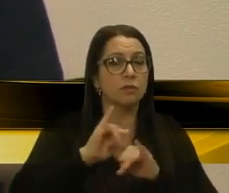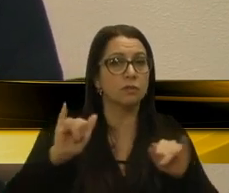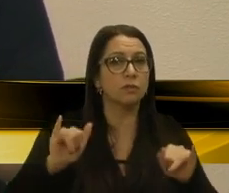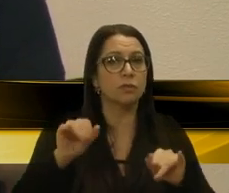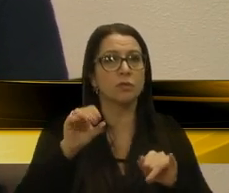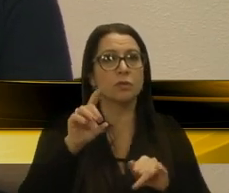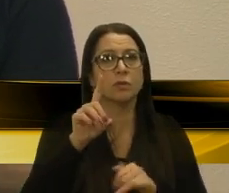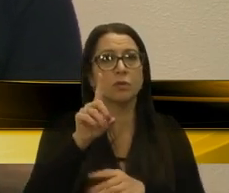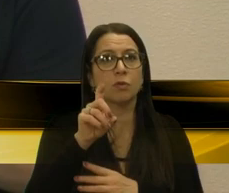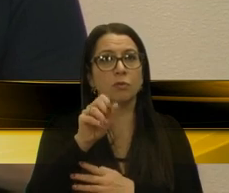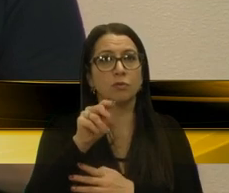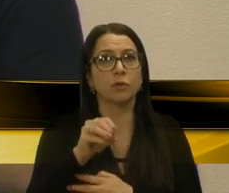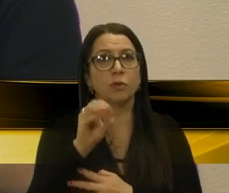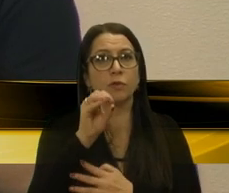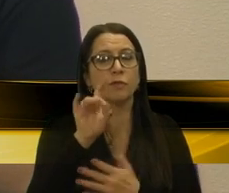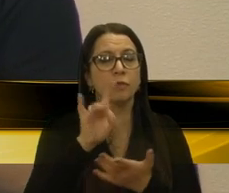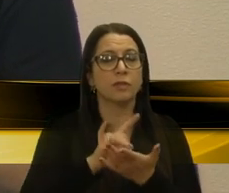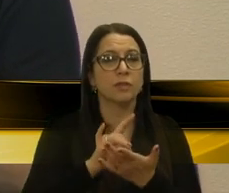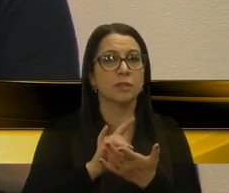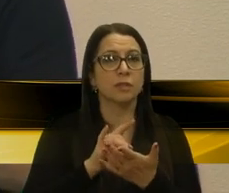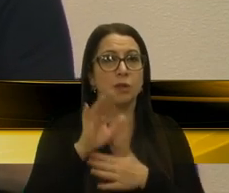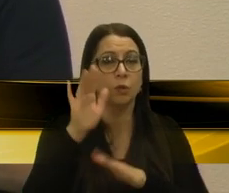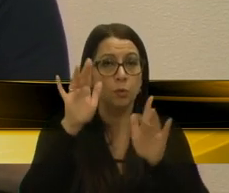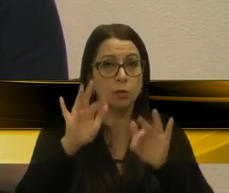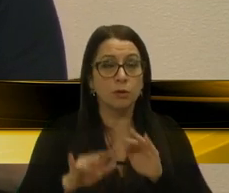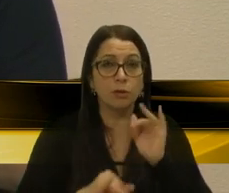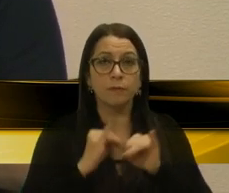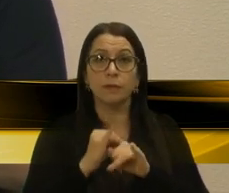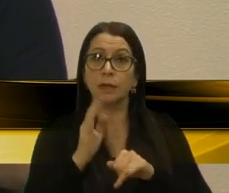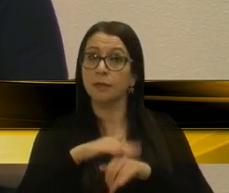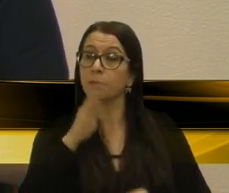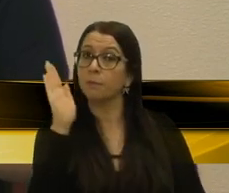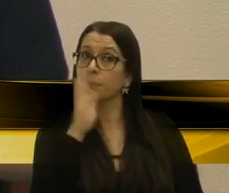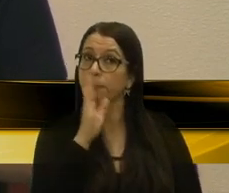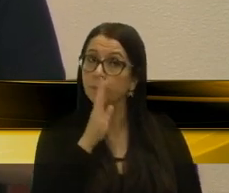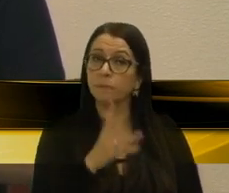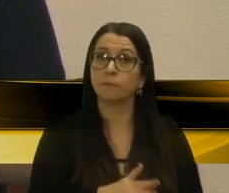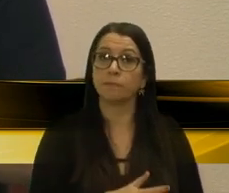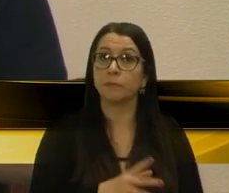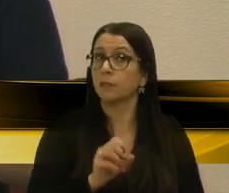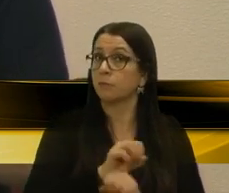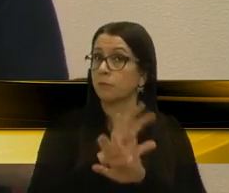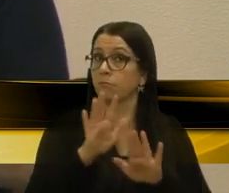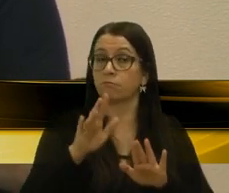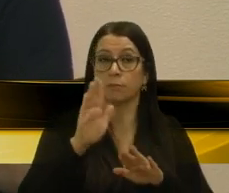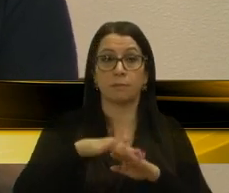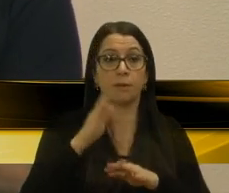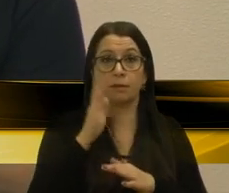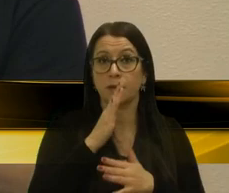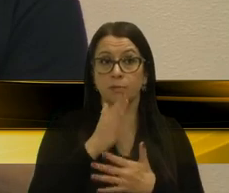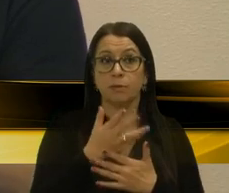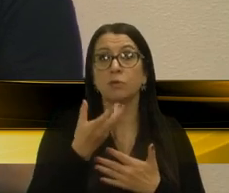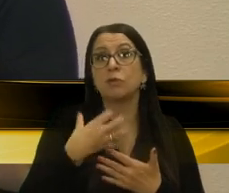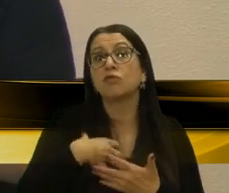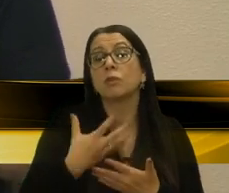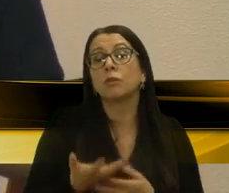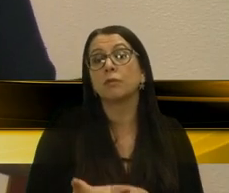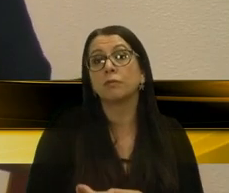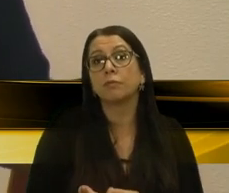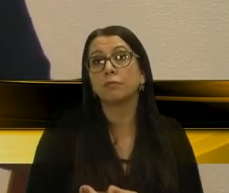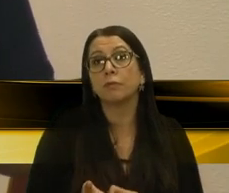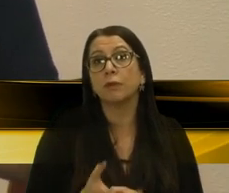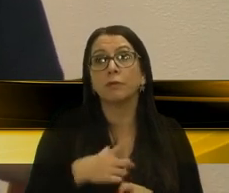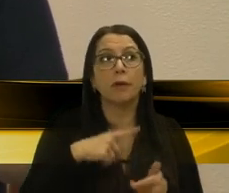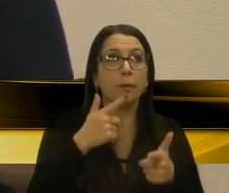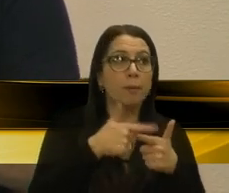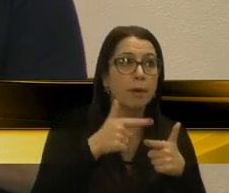Oficial Eletrônico, isso não tem que ser mais rápido. Transparência tem que ser mais rápida. De que forma? Bom, nós temos